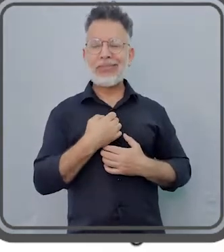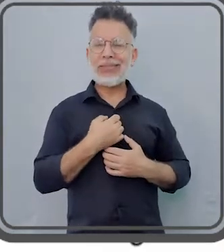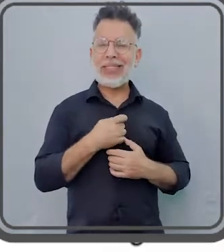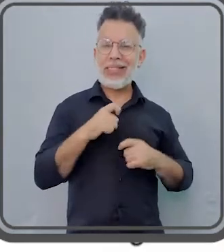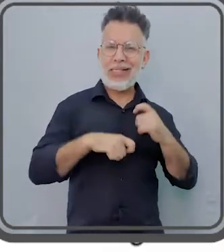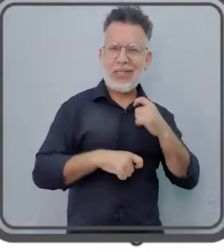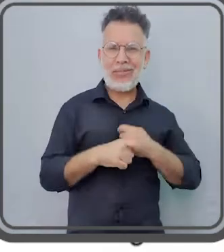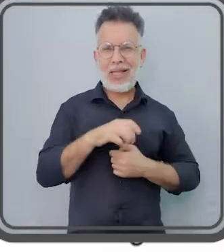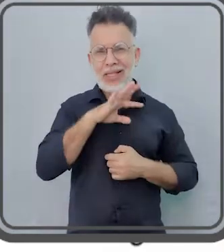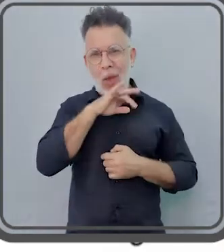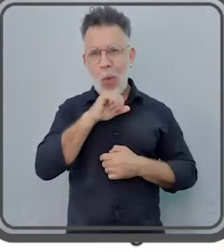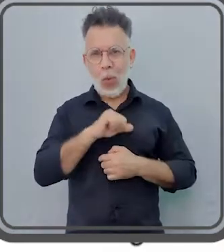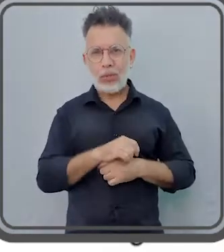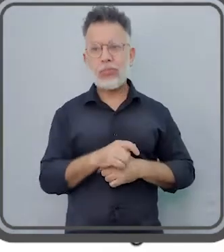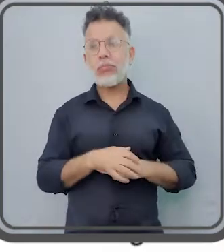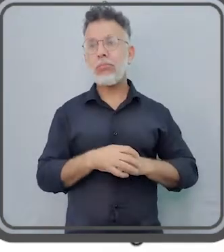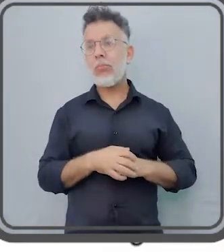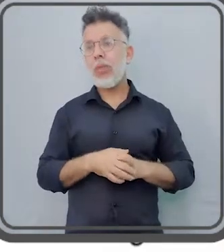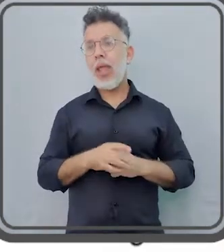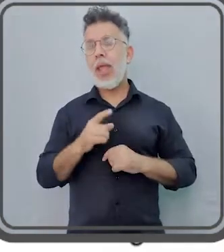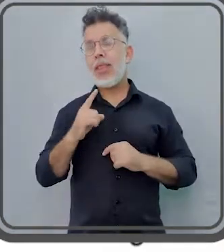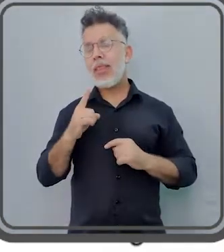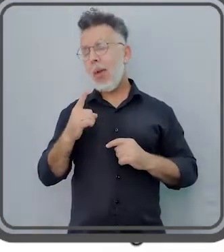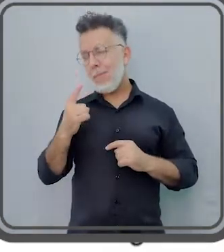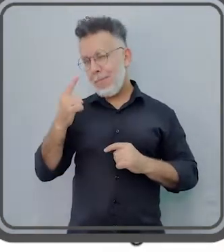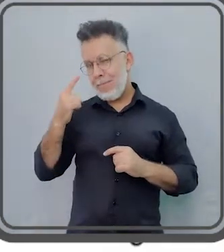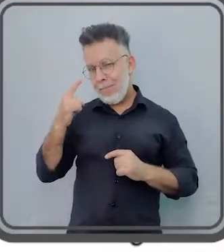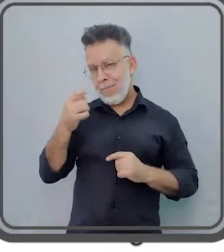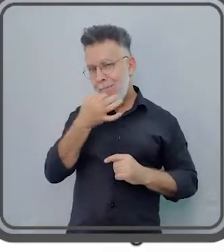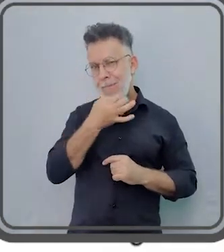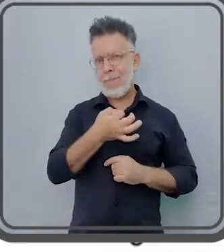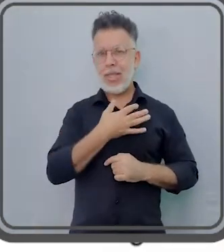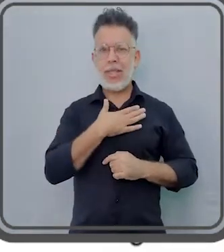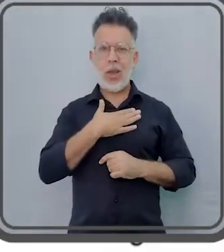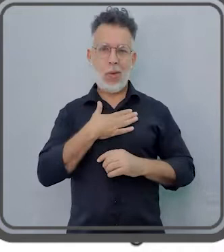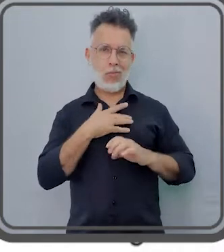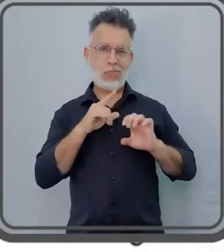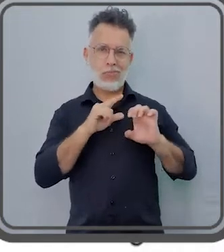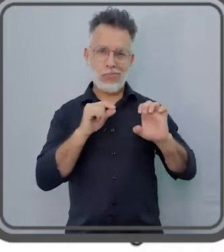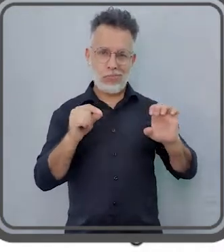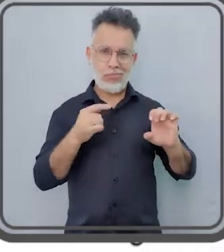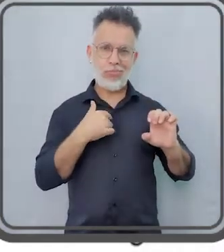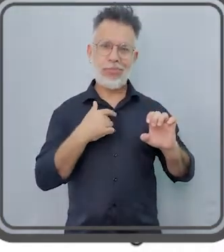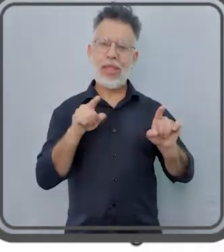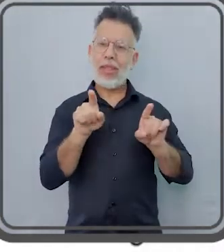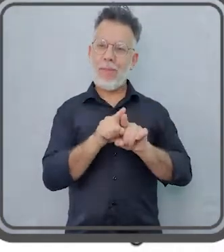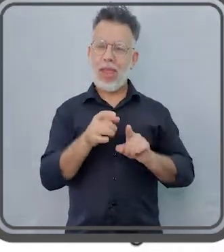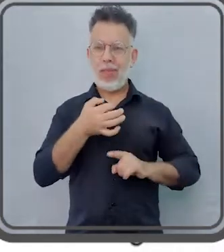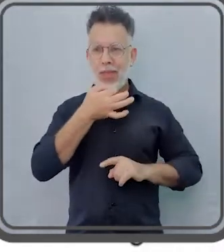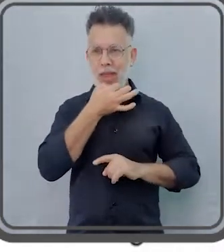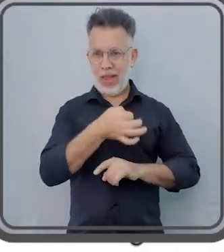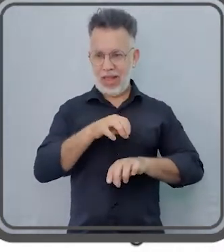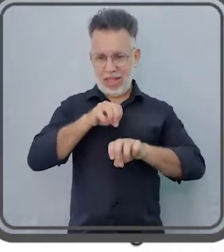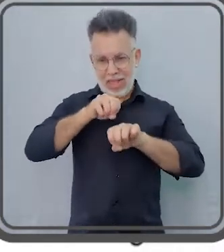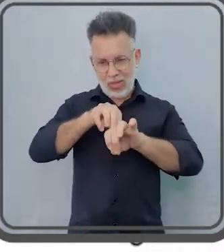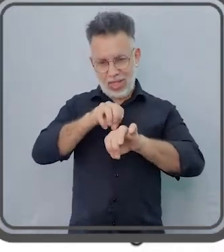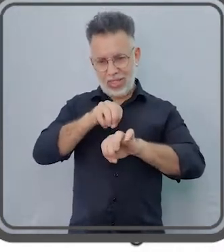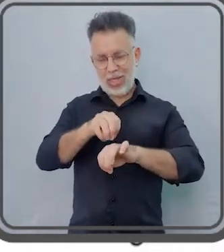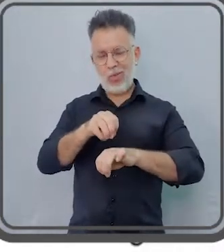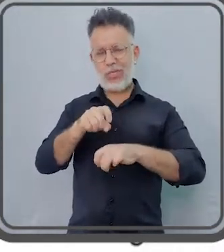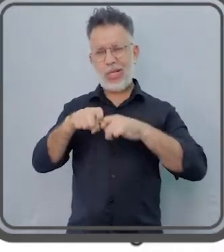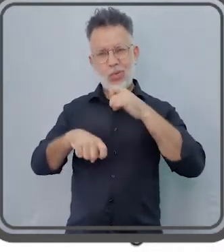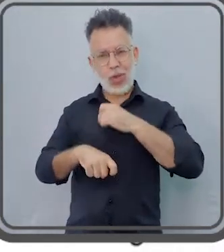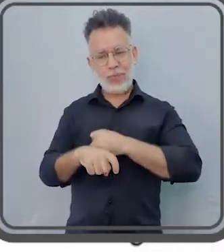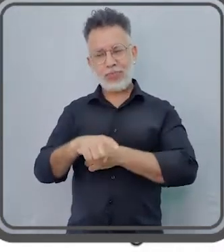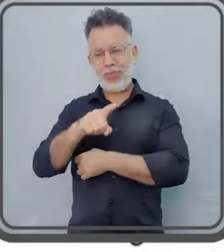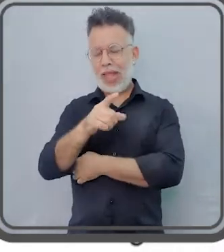É, então, do ponto de vista de empreendedora, eu acho isso. Agora, do ponto de vista de educação sexual, é até um caso curioso, você falou da